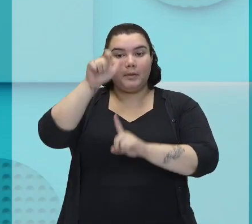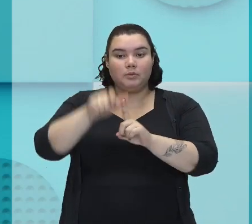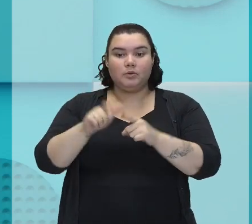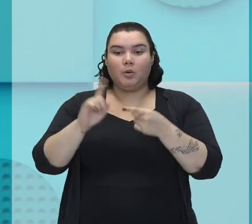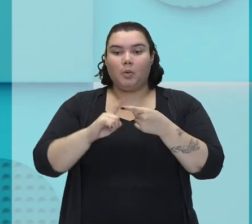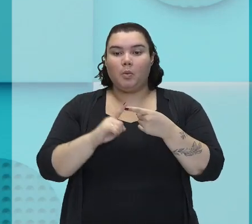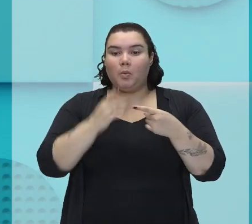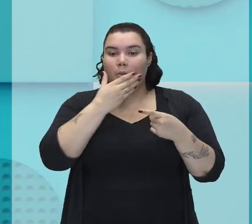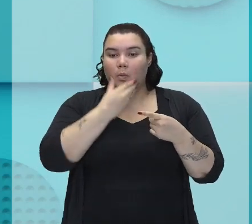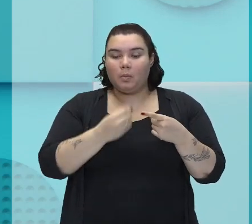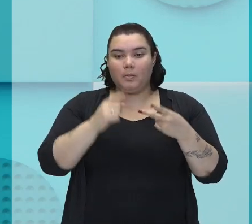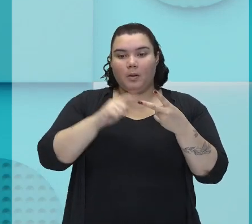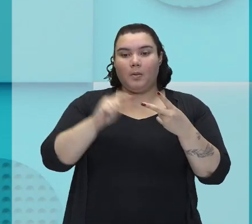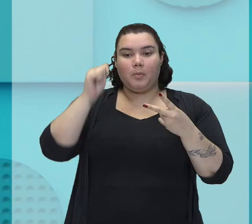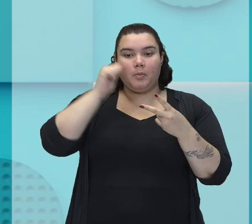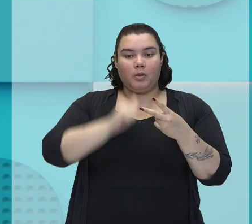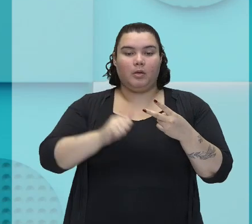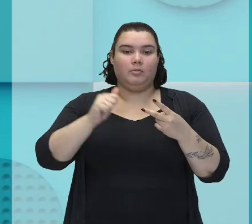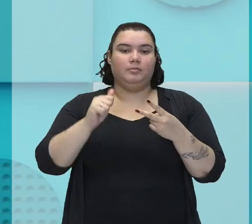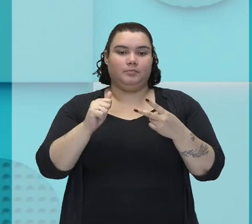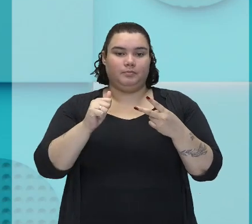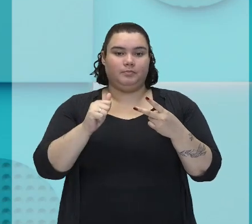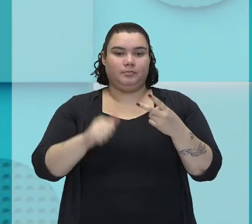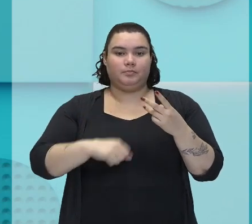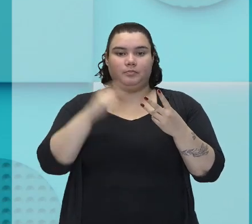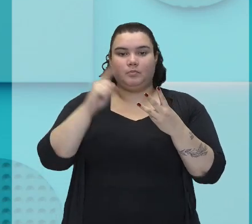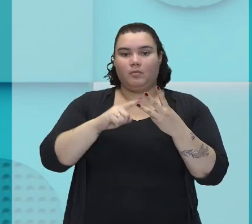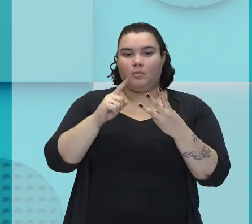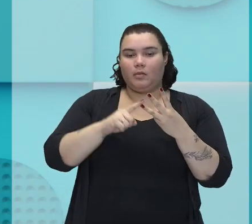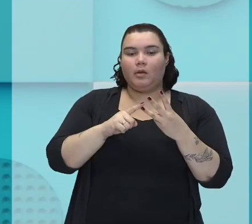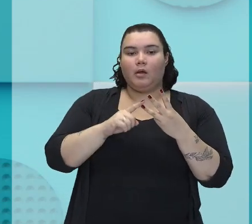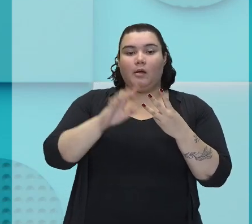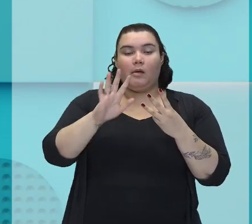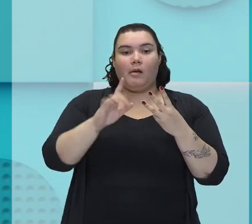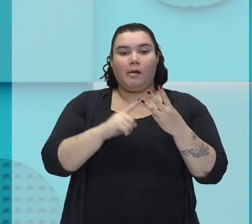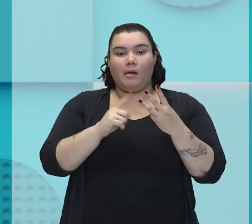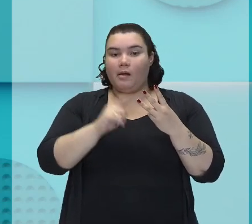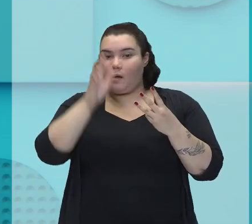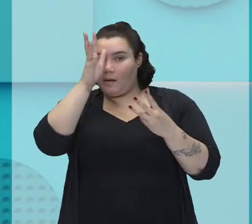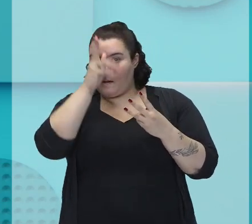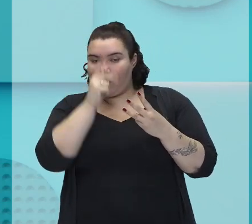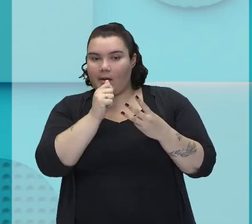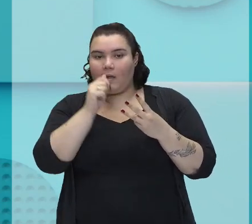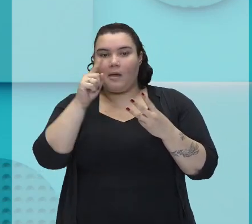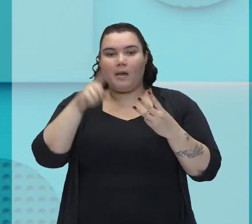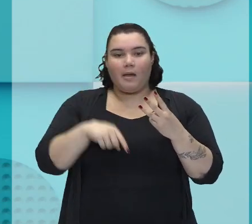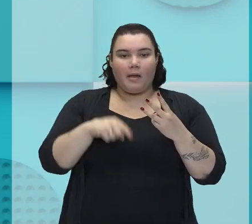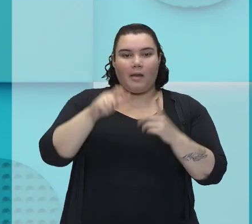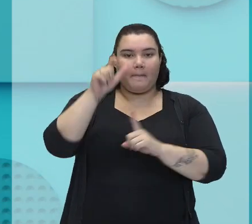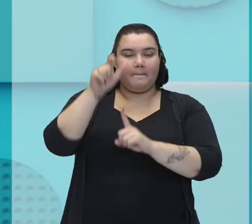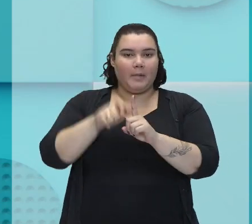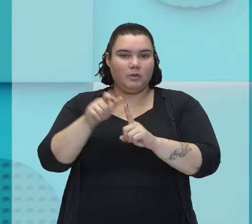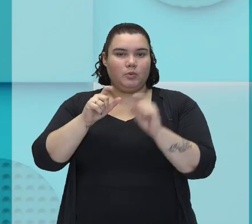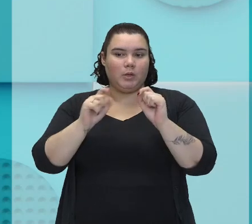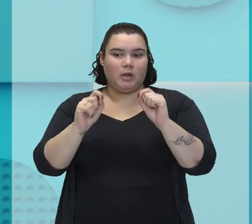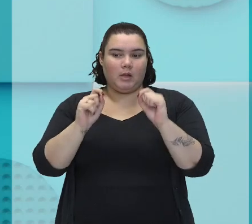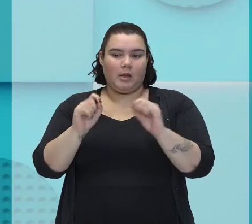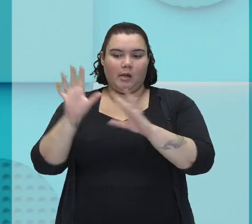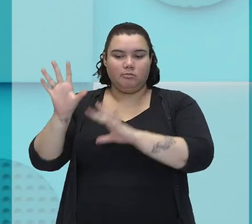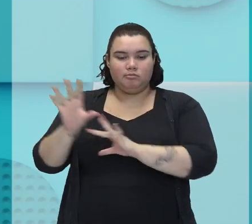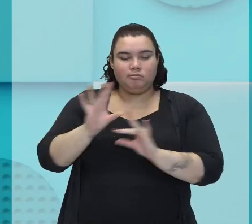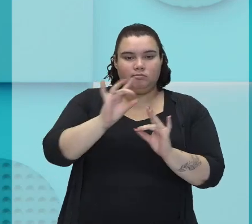e a galinha, a gente vai colocar como uma personagem da ficção, uma personificação, porque